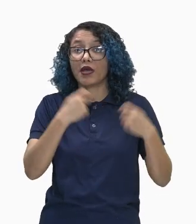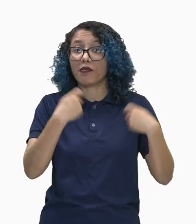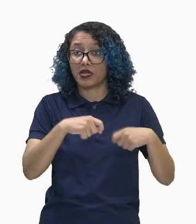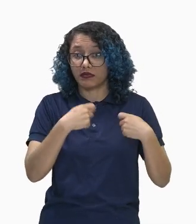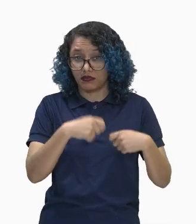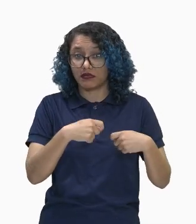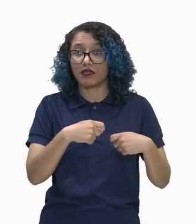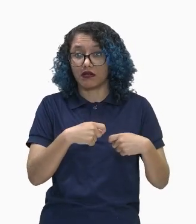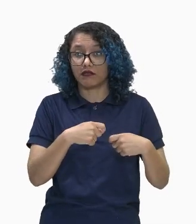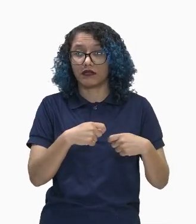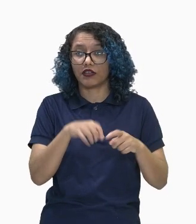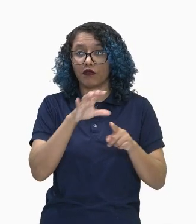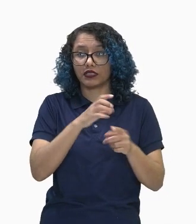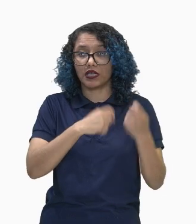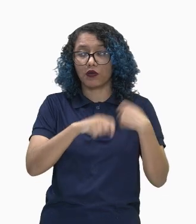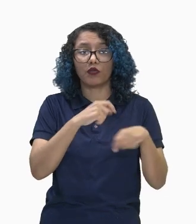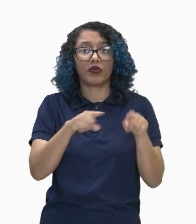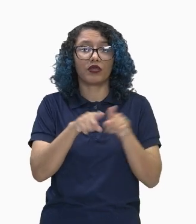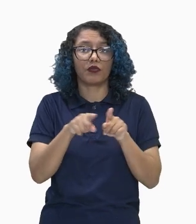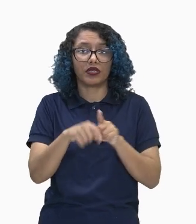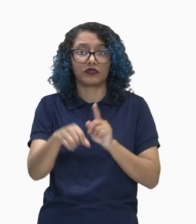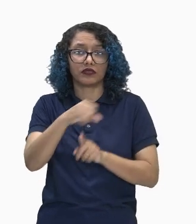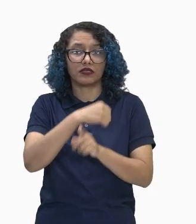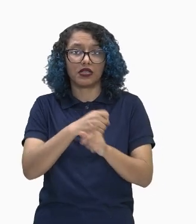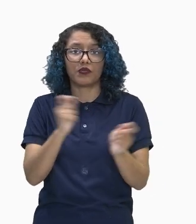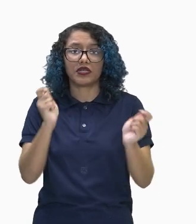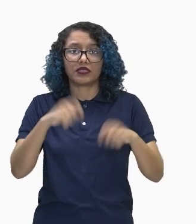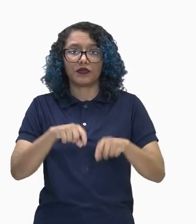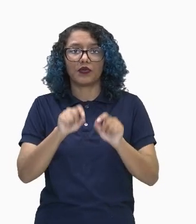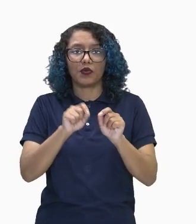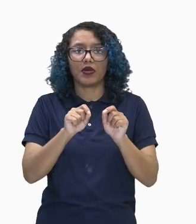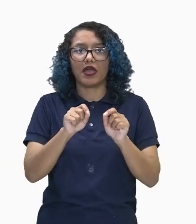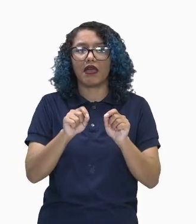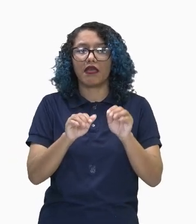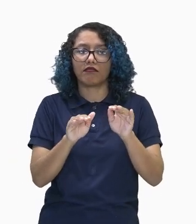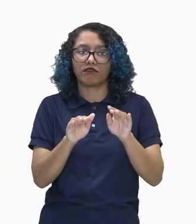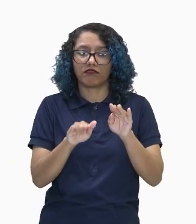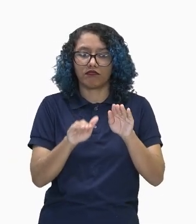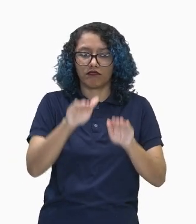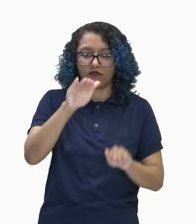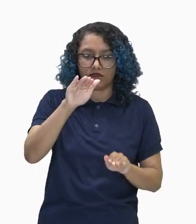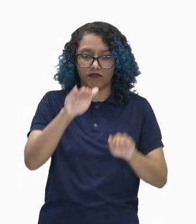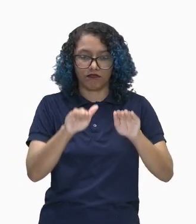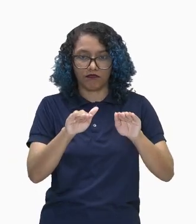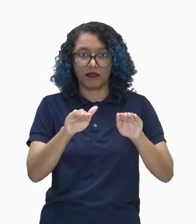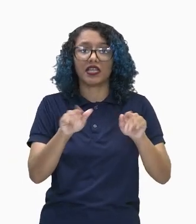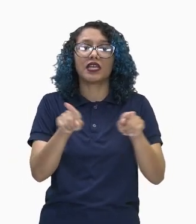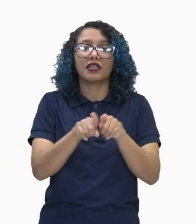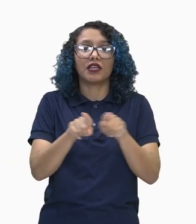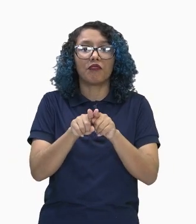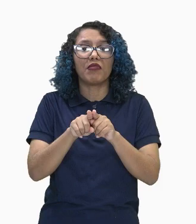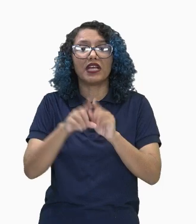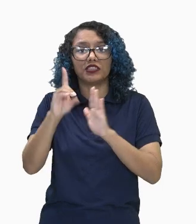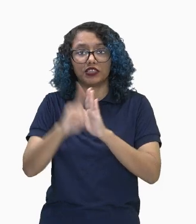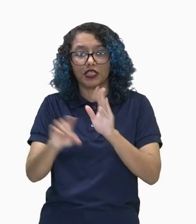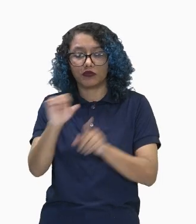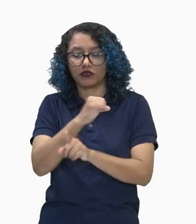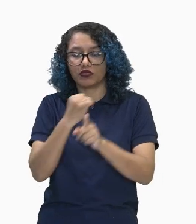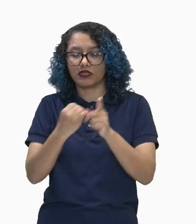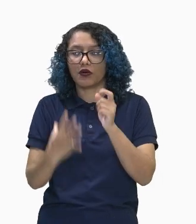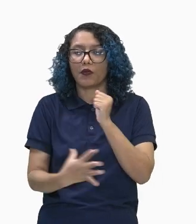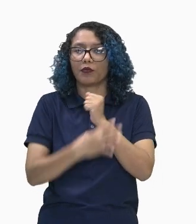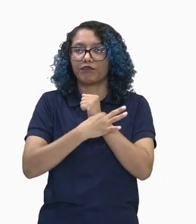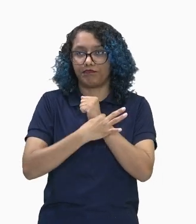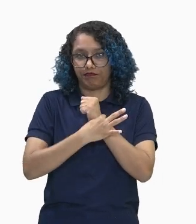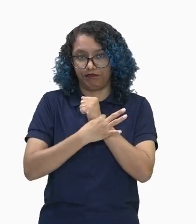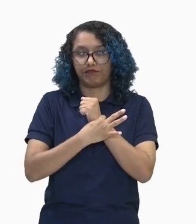sociedade para reduzir desigualdades e garantir direitos sociais. Então vejam, já é uma